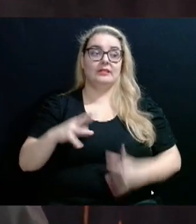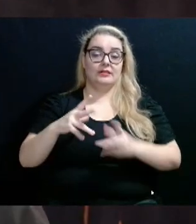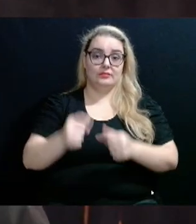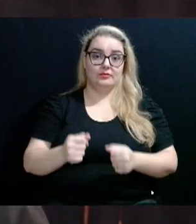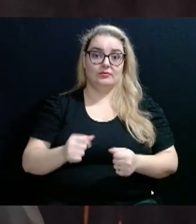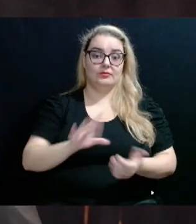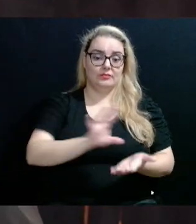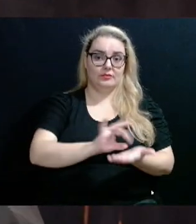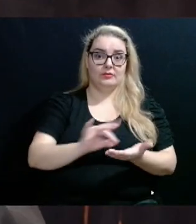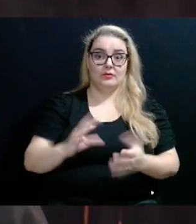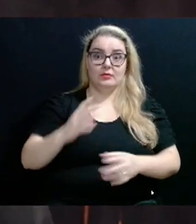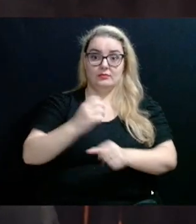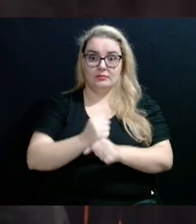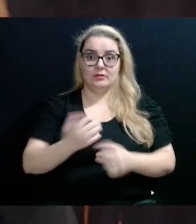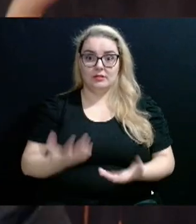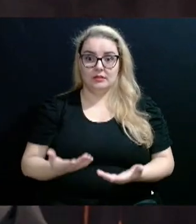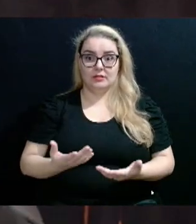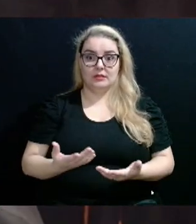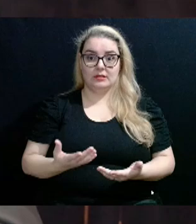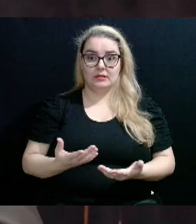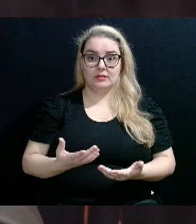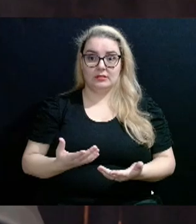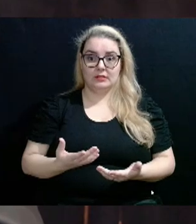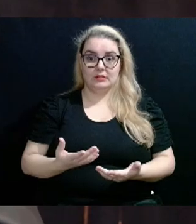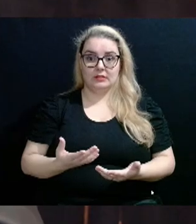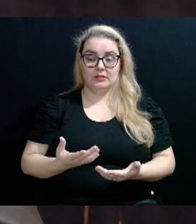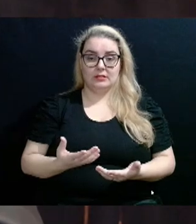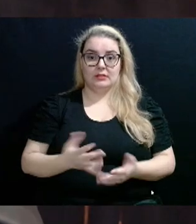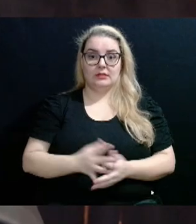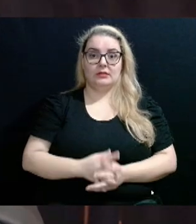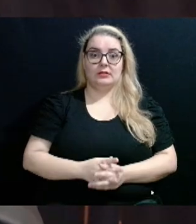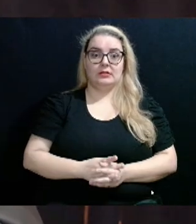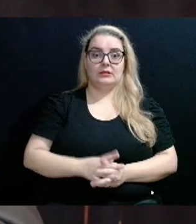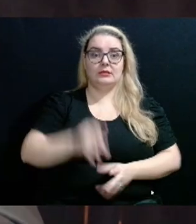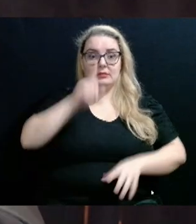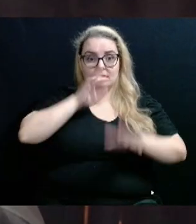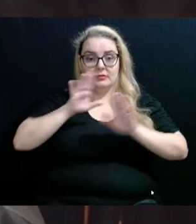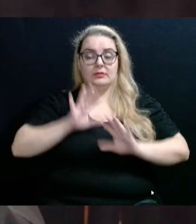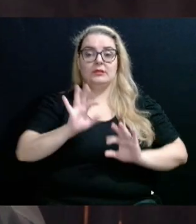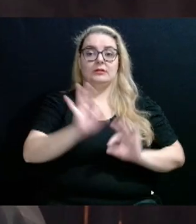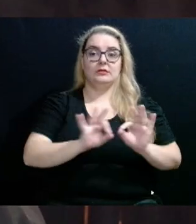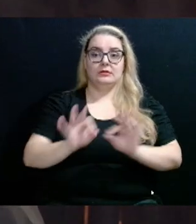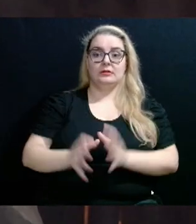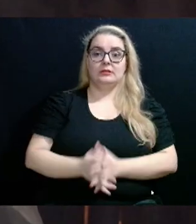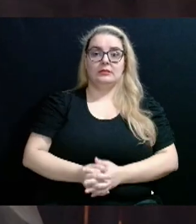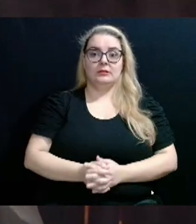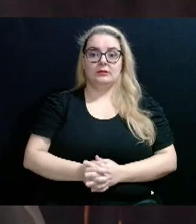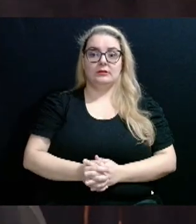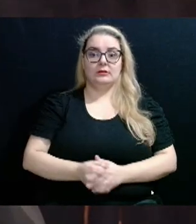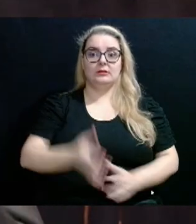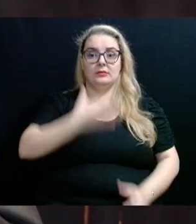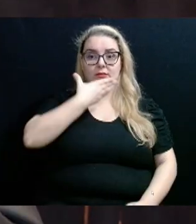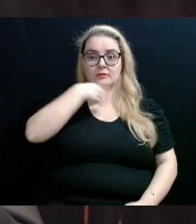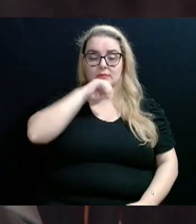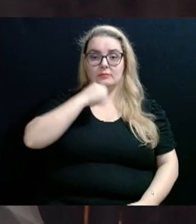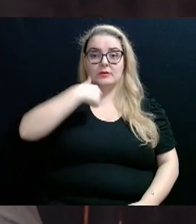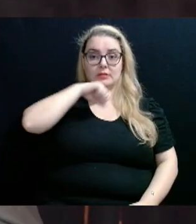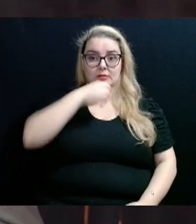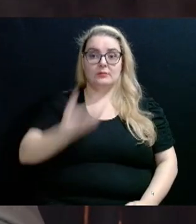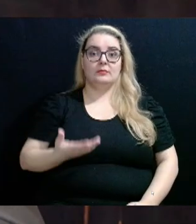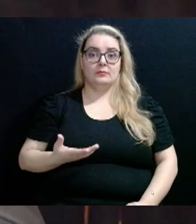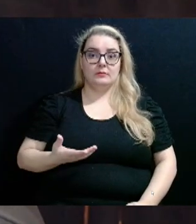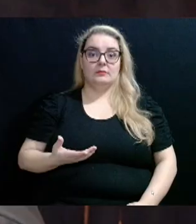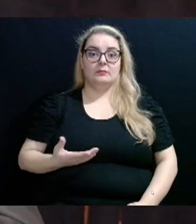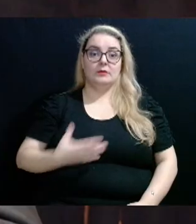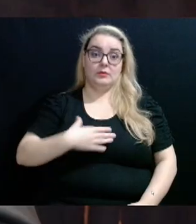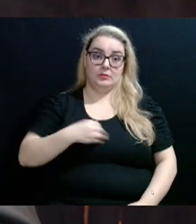cuidado, fazer muito bem esse planejamento, né, dos pais, né, para que o filho possa participar disso, porque também